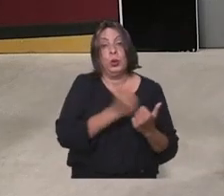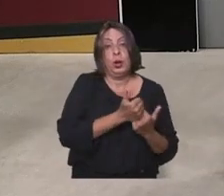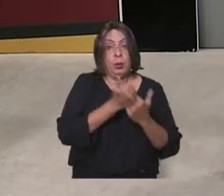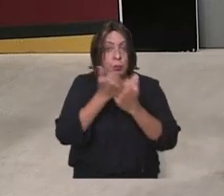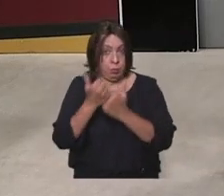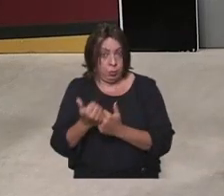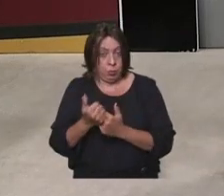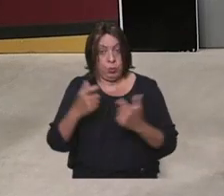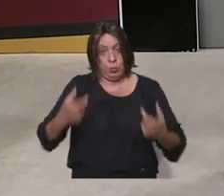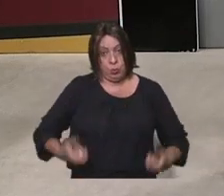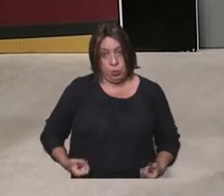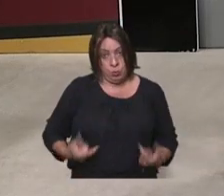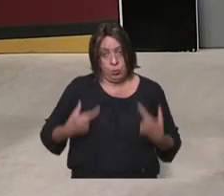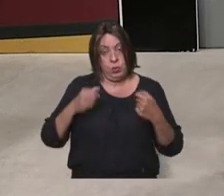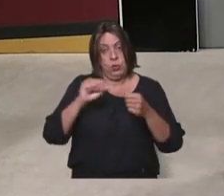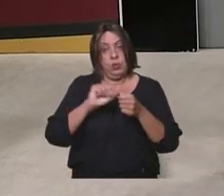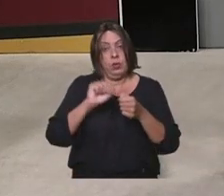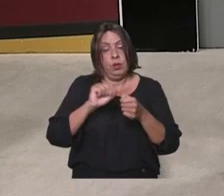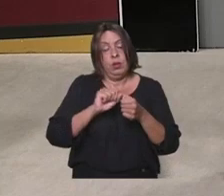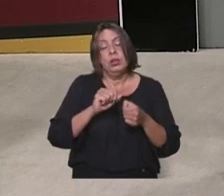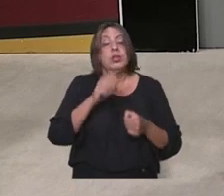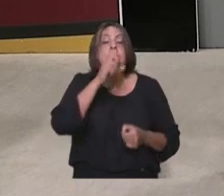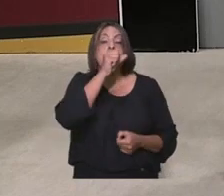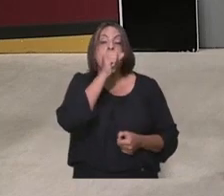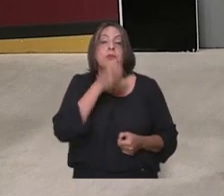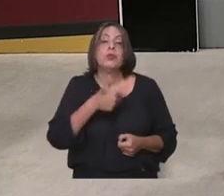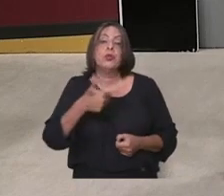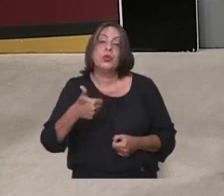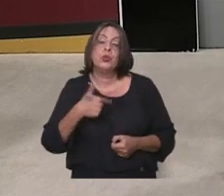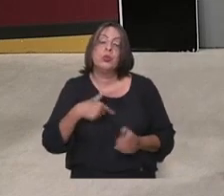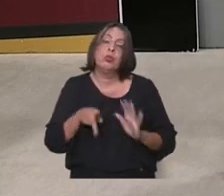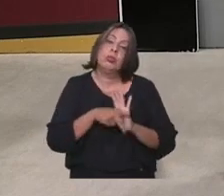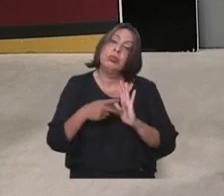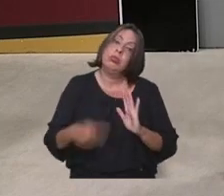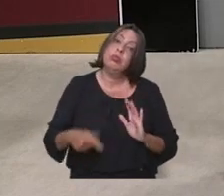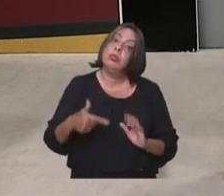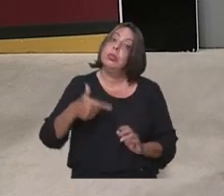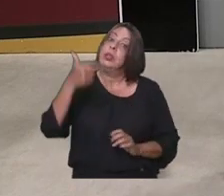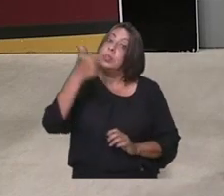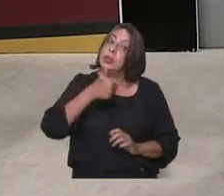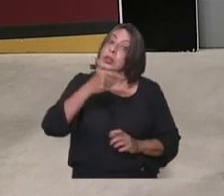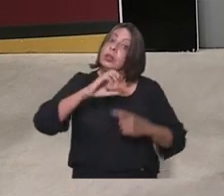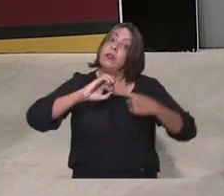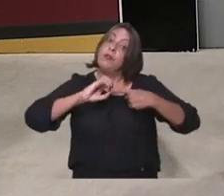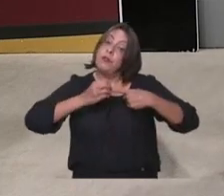no sábado, dia 21 de setembro, aí, a segunda edição da Feijoada com Amor,